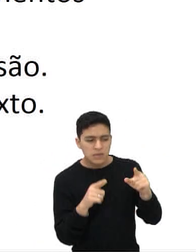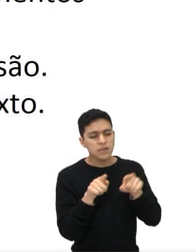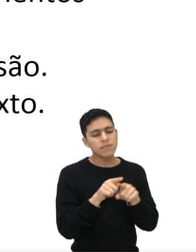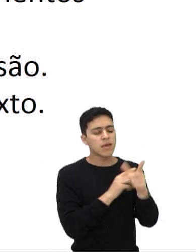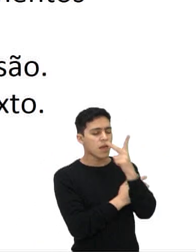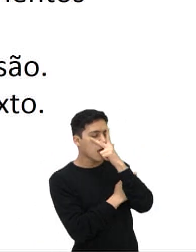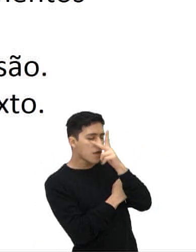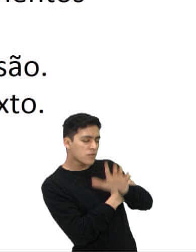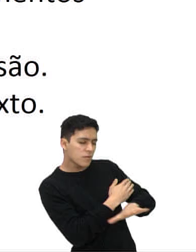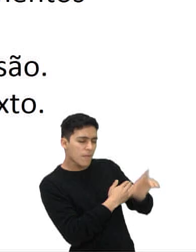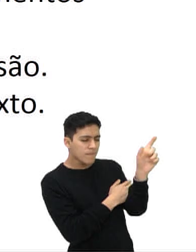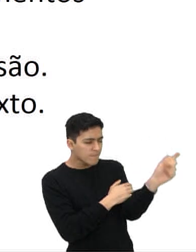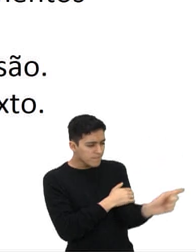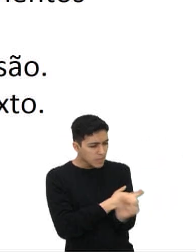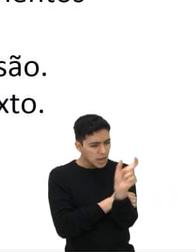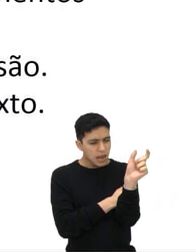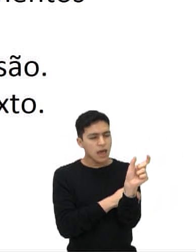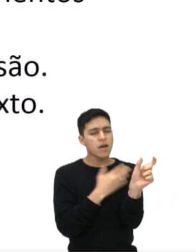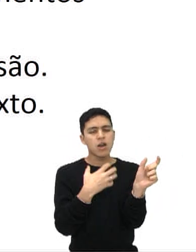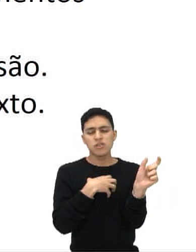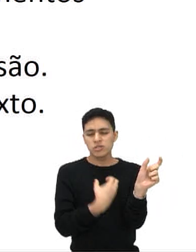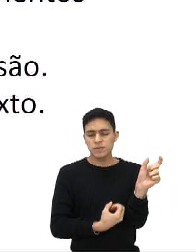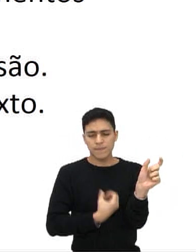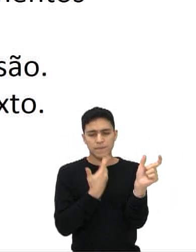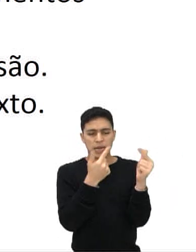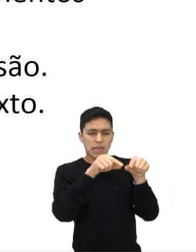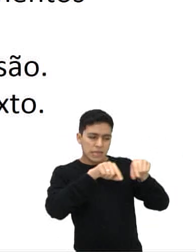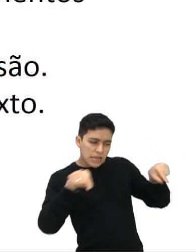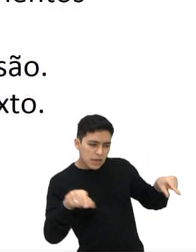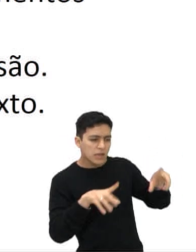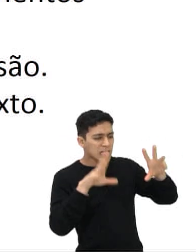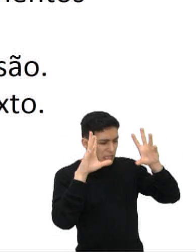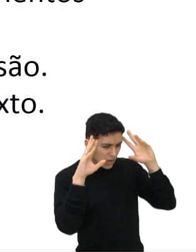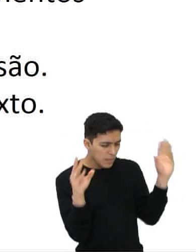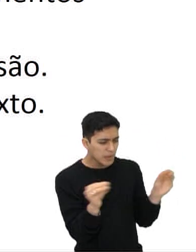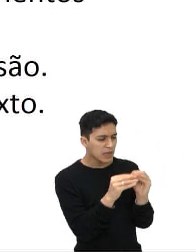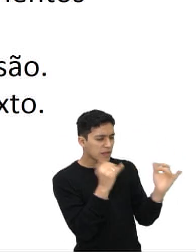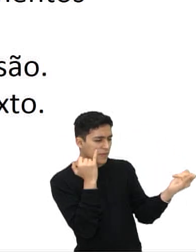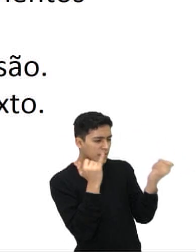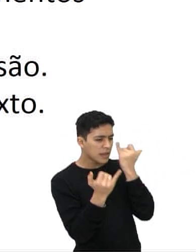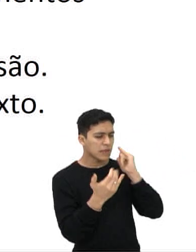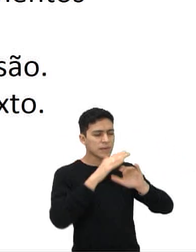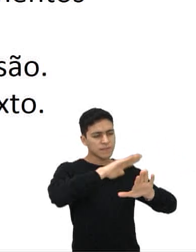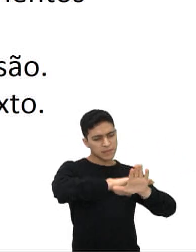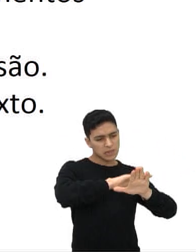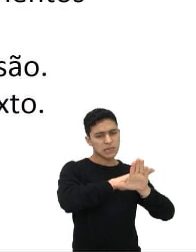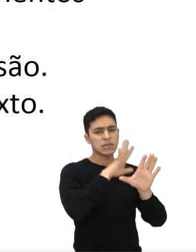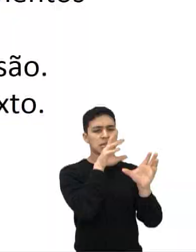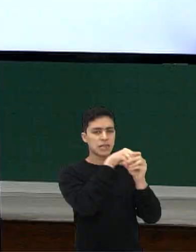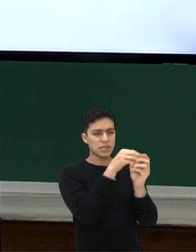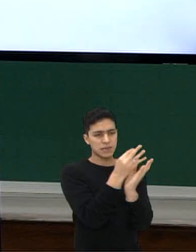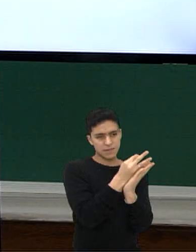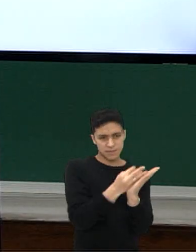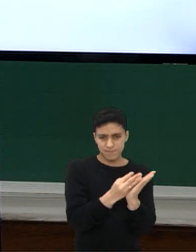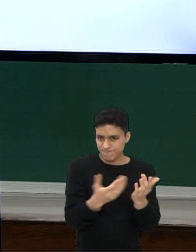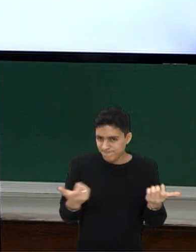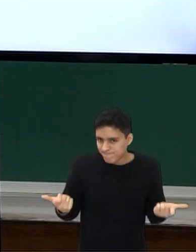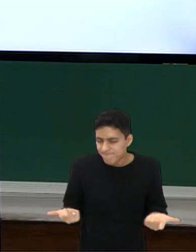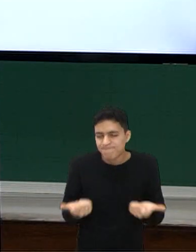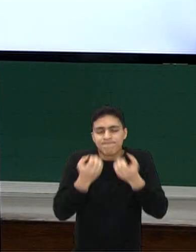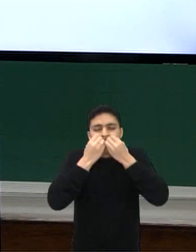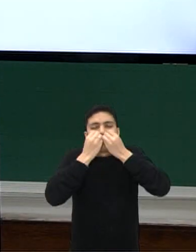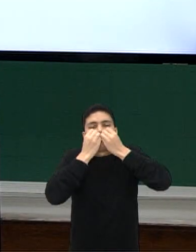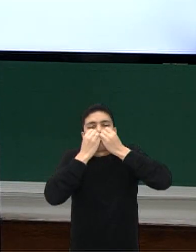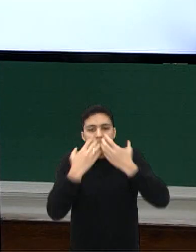inferimos o sentido de uma palavra ou expressão e inferimos uma informação implícita em um texto. Que bom que